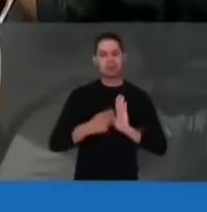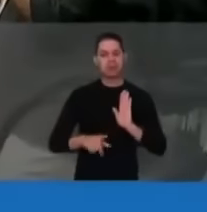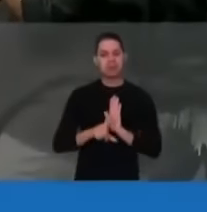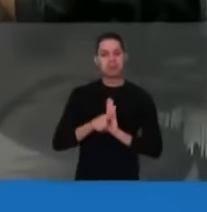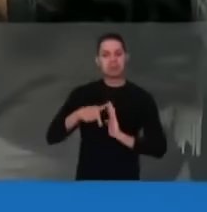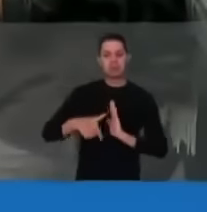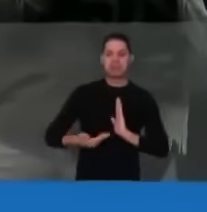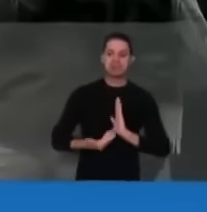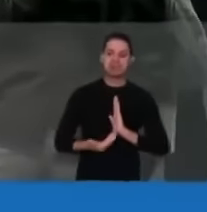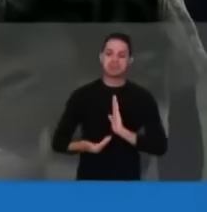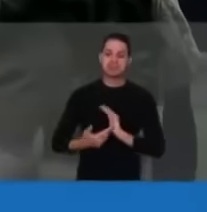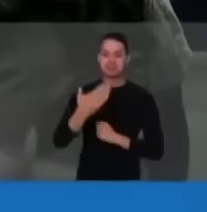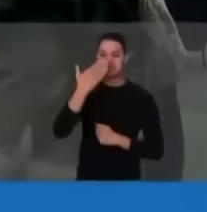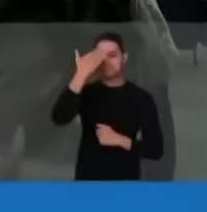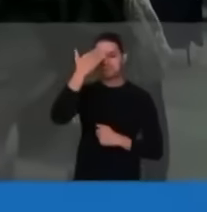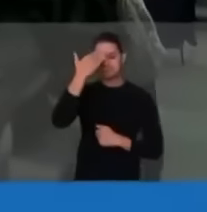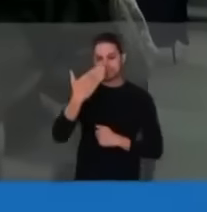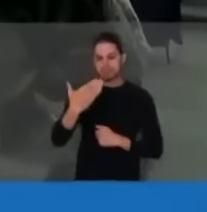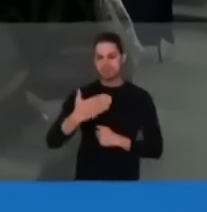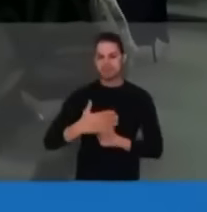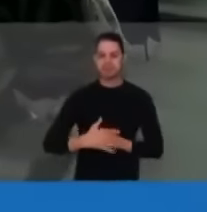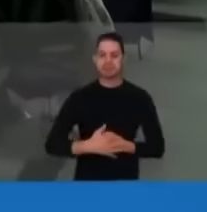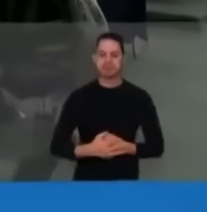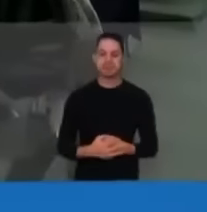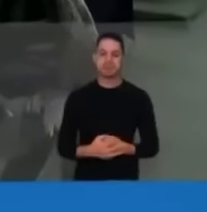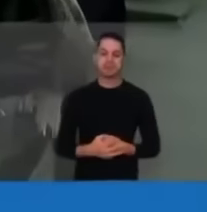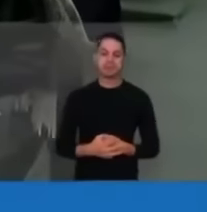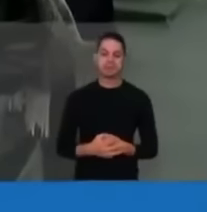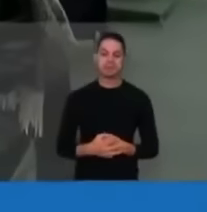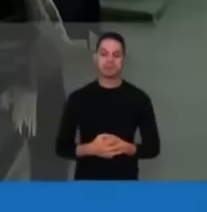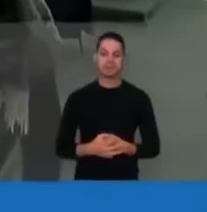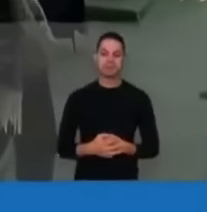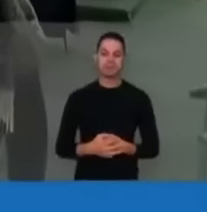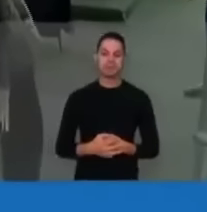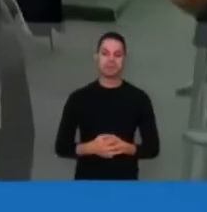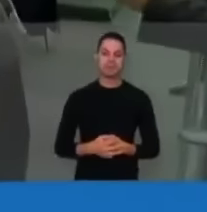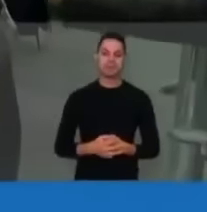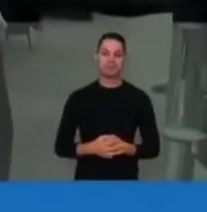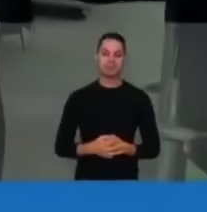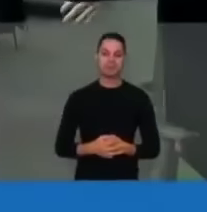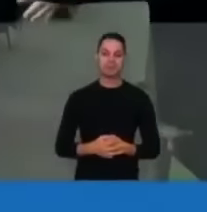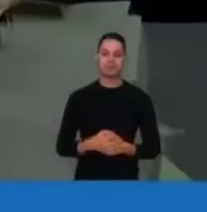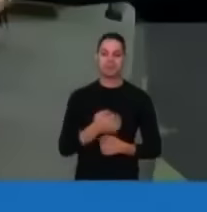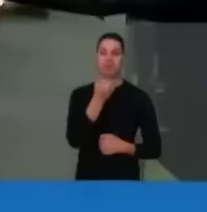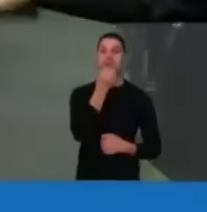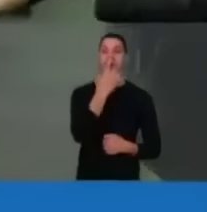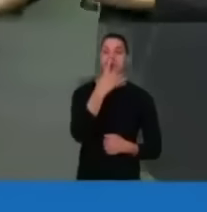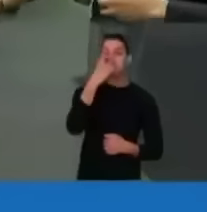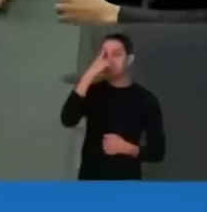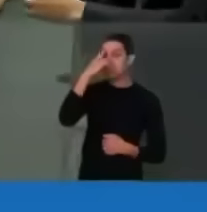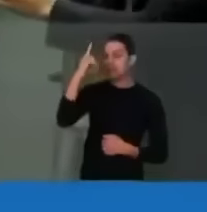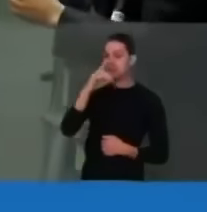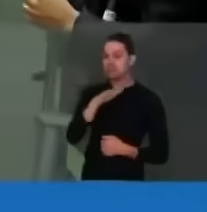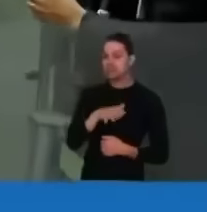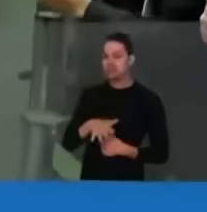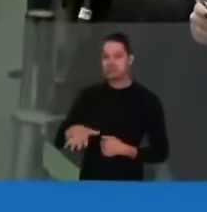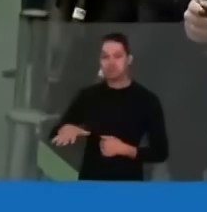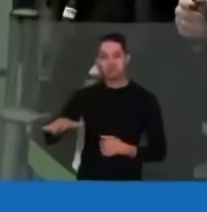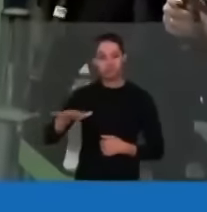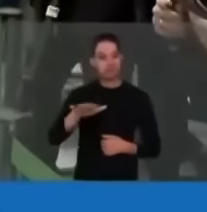riqueza aqui a classe média a classe mais pobre vai dar riqueza e o estado vai distribuir vai ser esse anjinho que vai guiar a